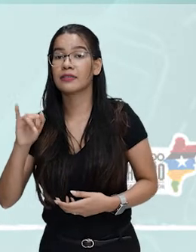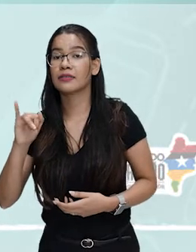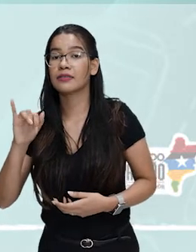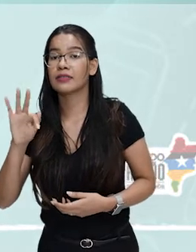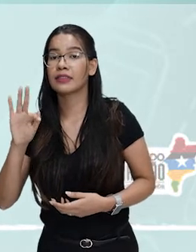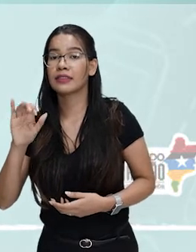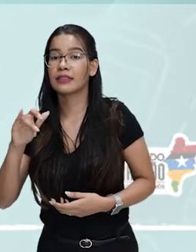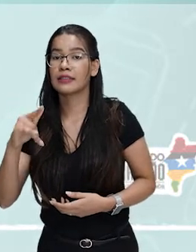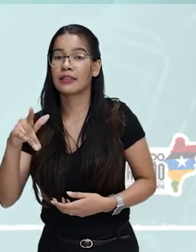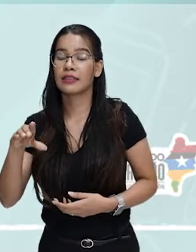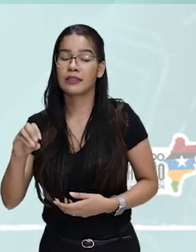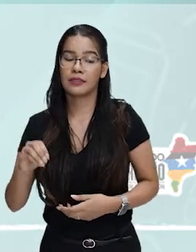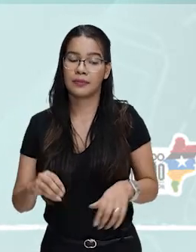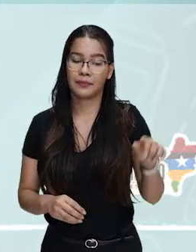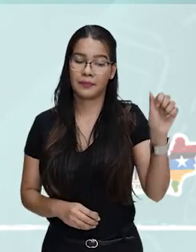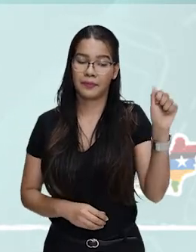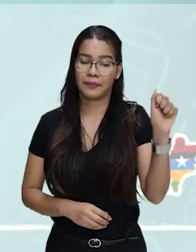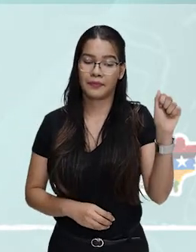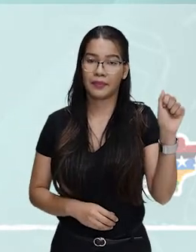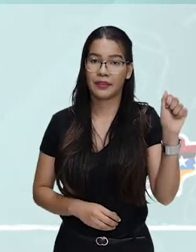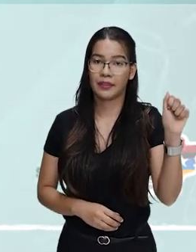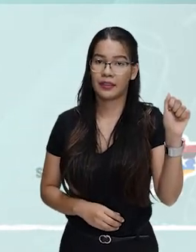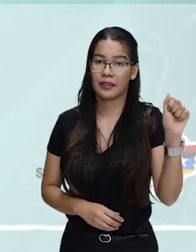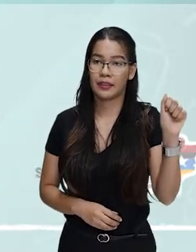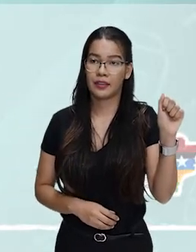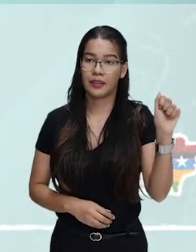Oração coordenada sindética aditiva.